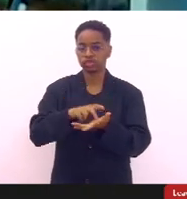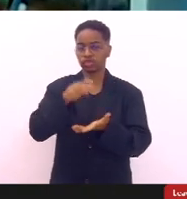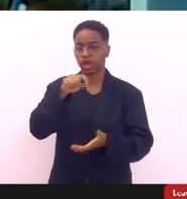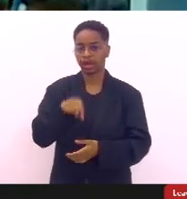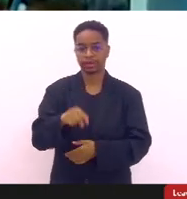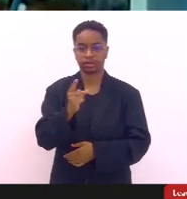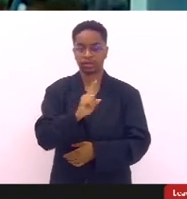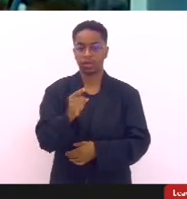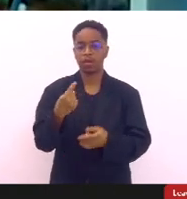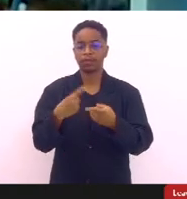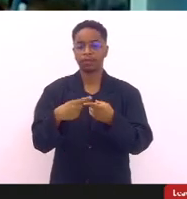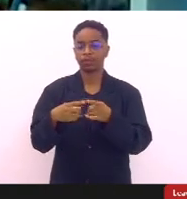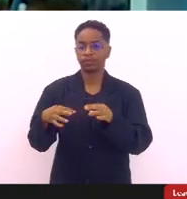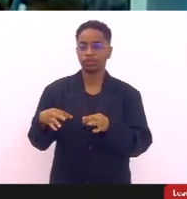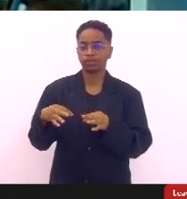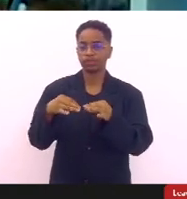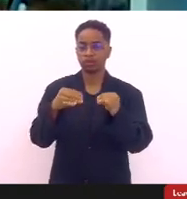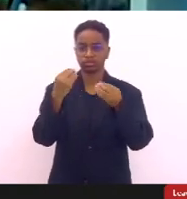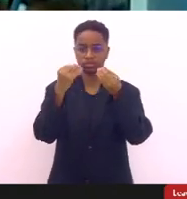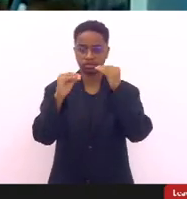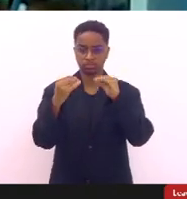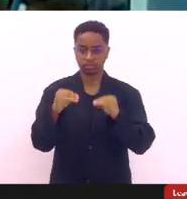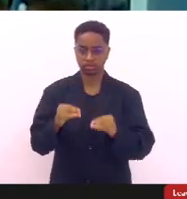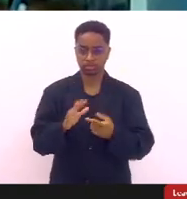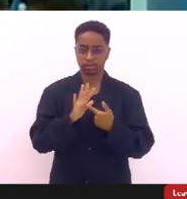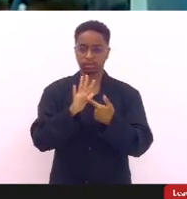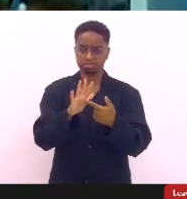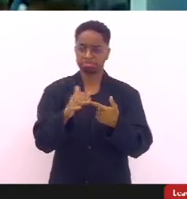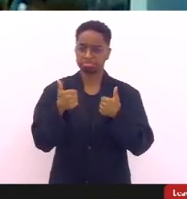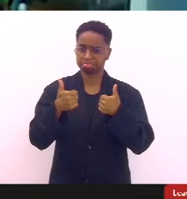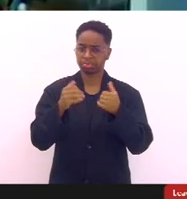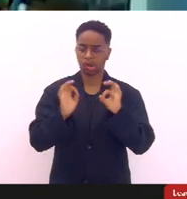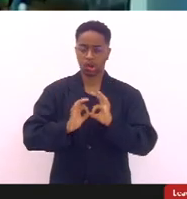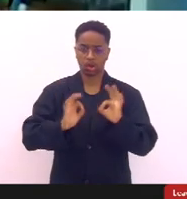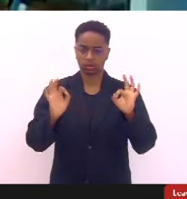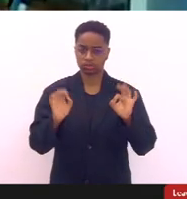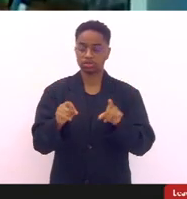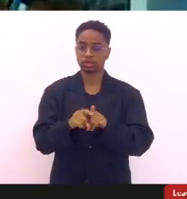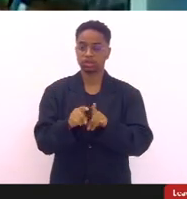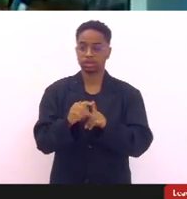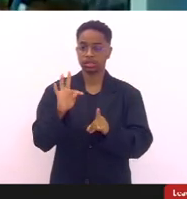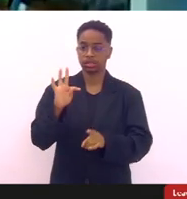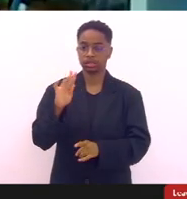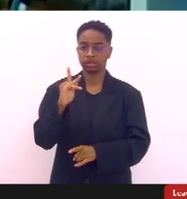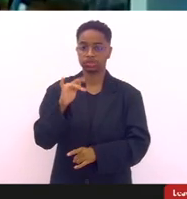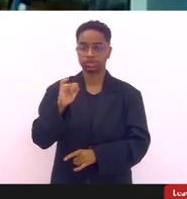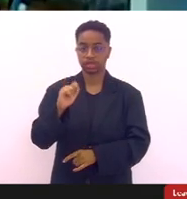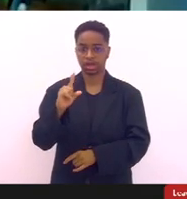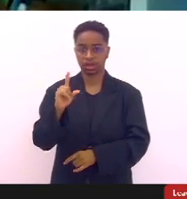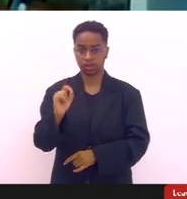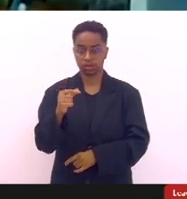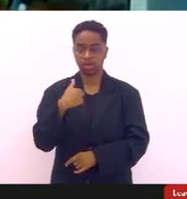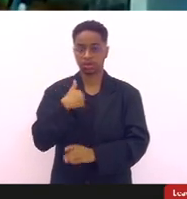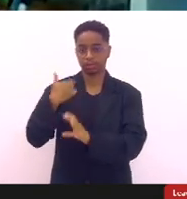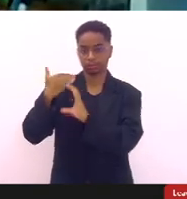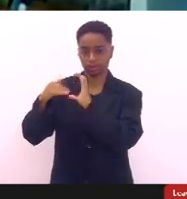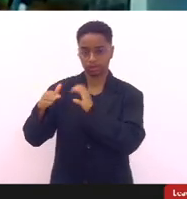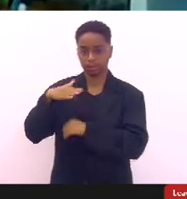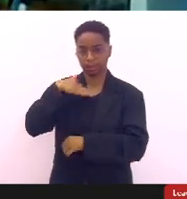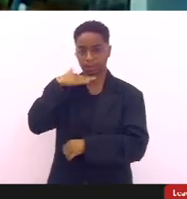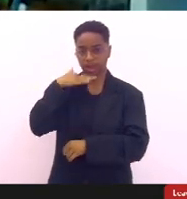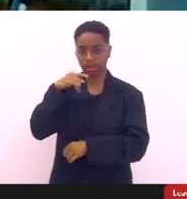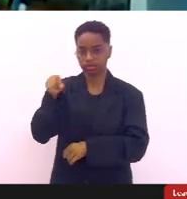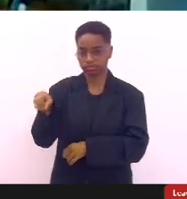os diagnósticos colocados aqui são extremamente louváveis. Inclusive, doutor Tiago Joffre, eu mandei em off aí no chat para o